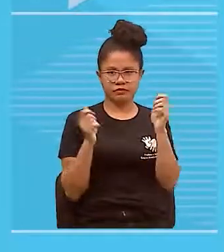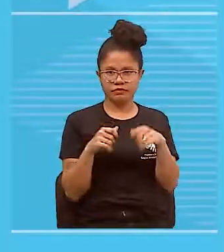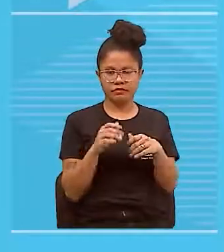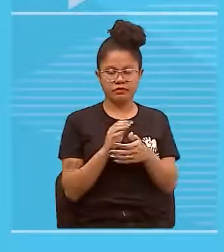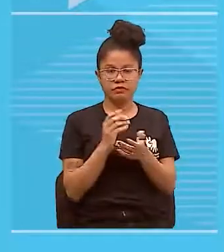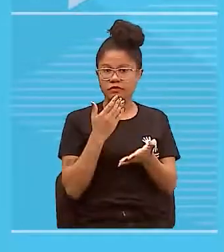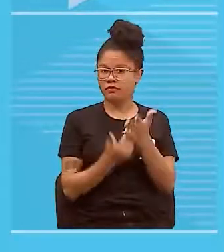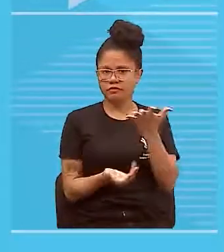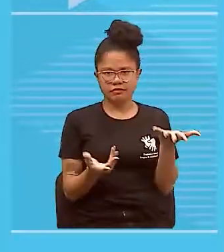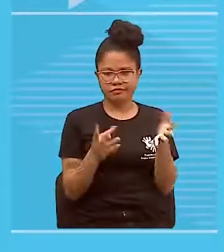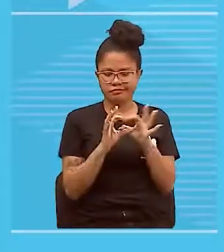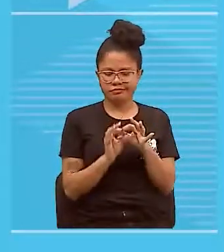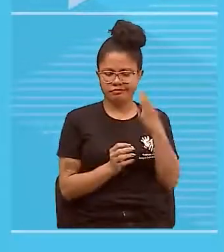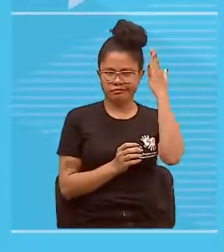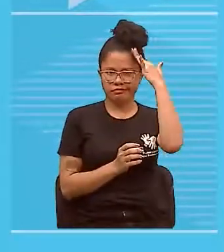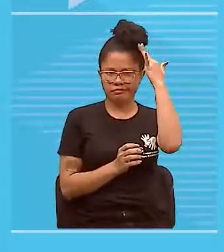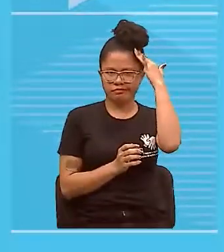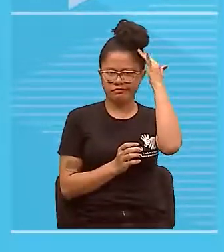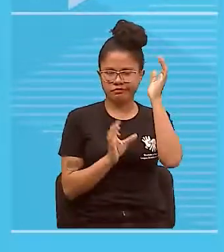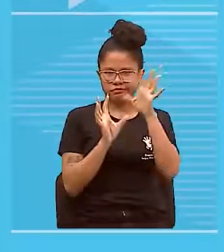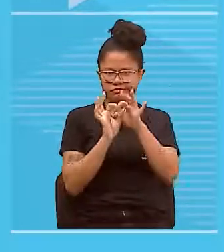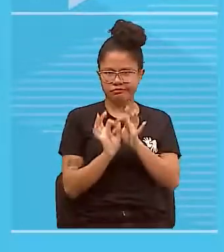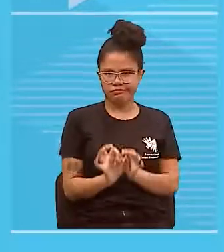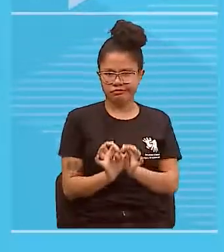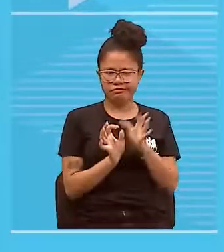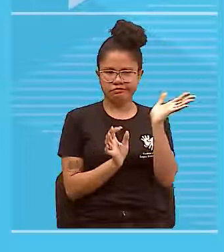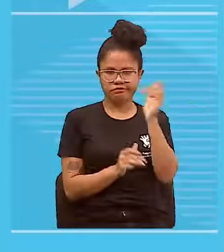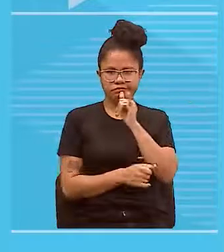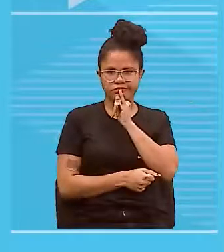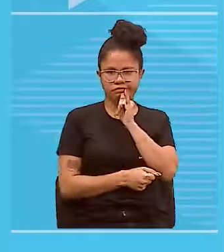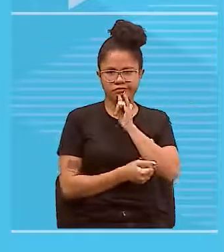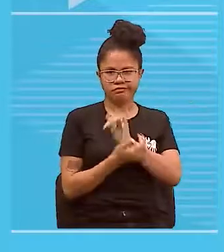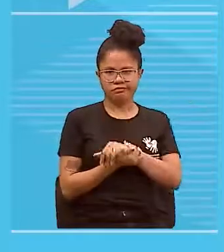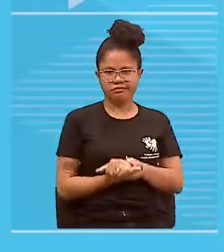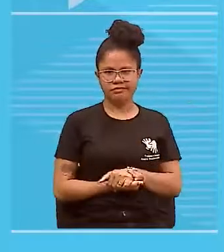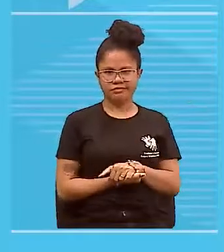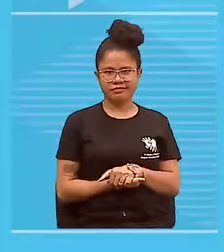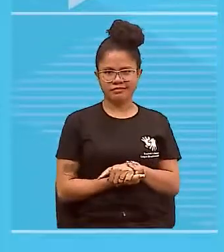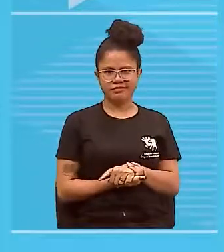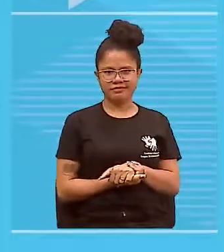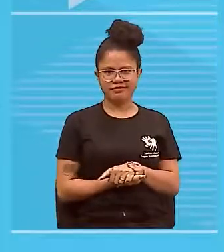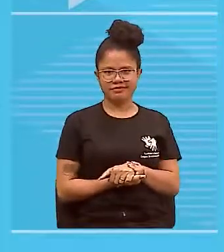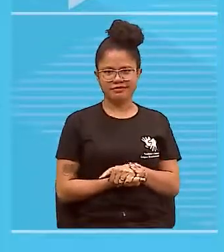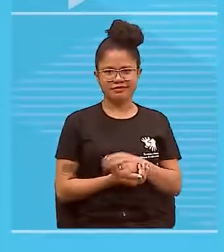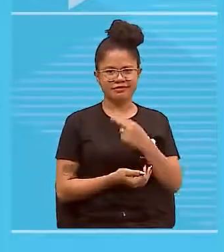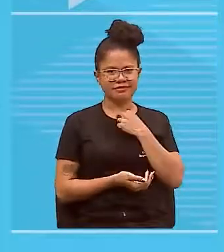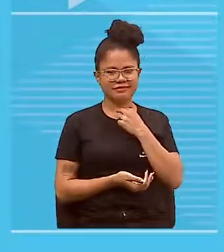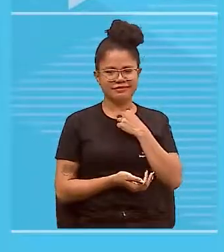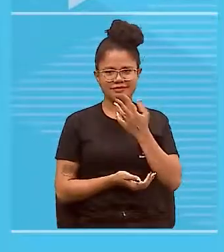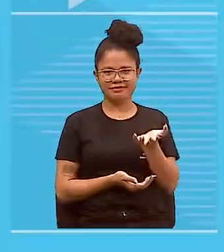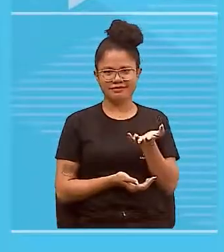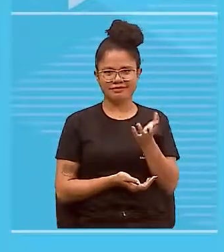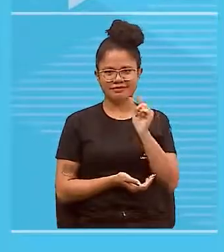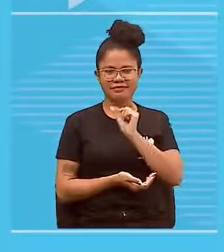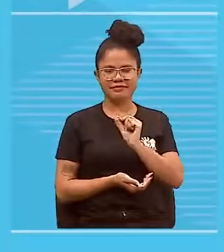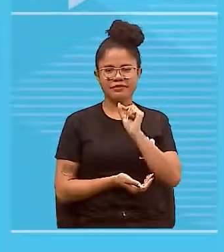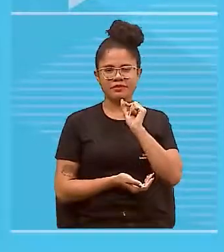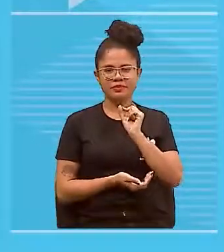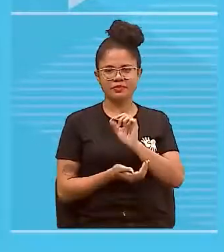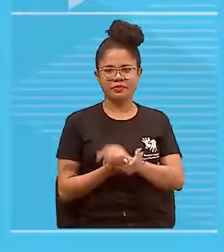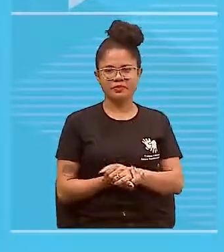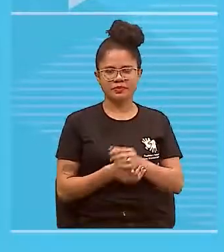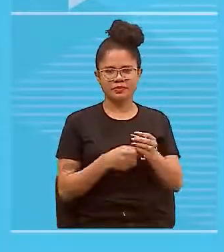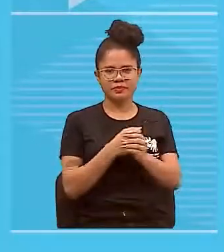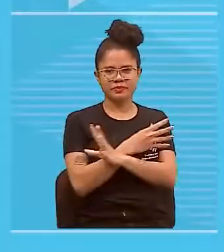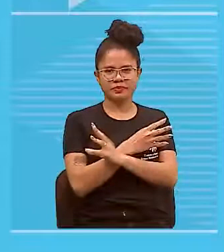textual né Eu numa situação dessa não poderia colocar aí uma conjunção